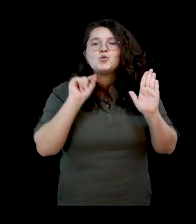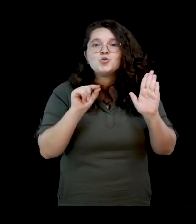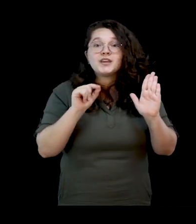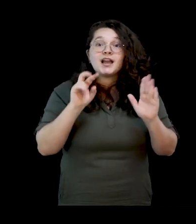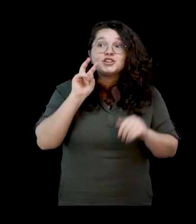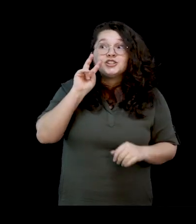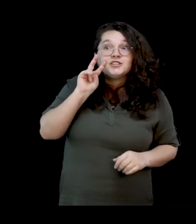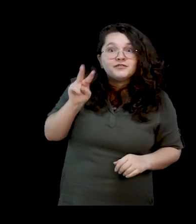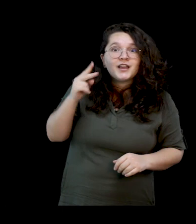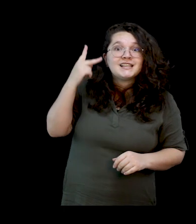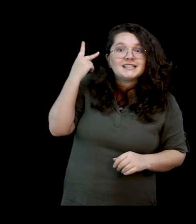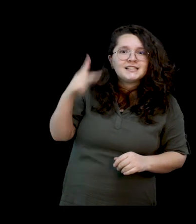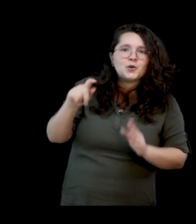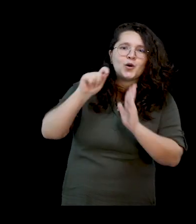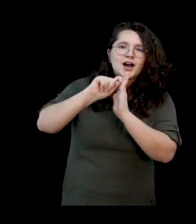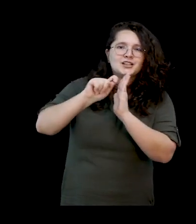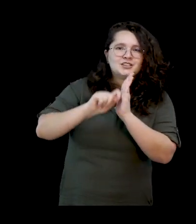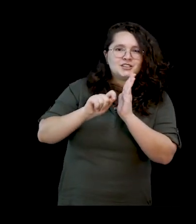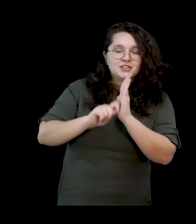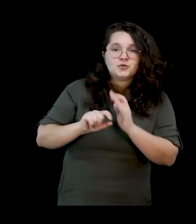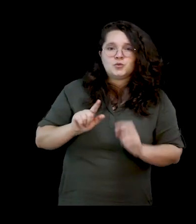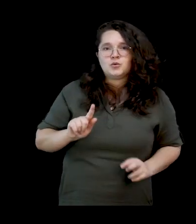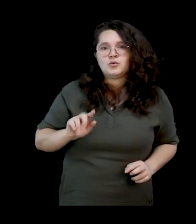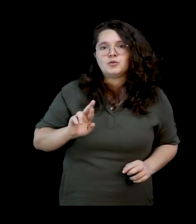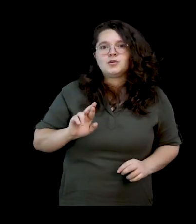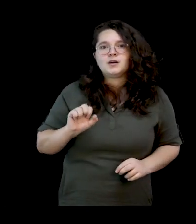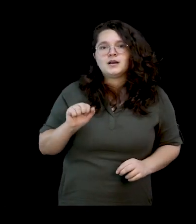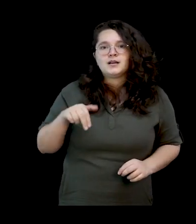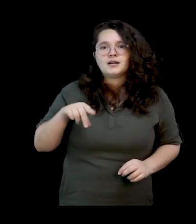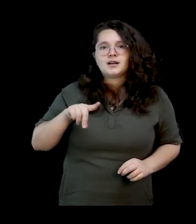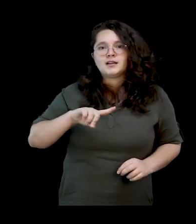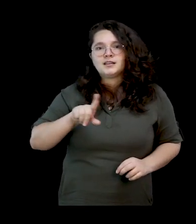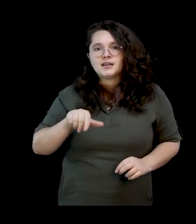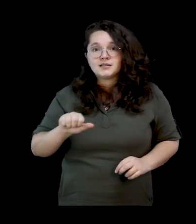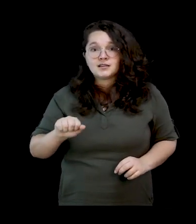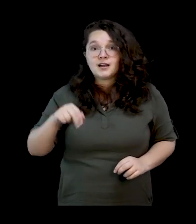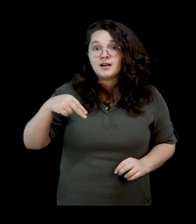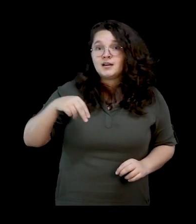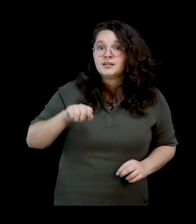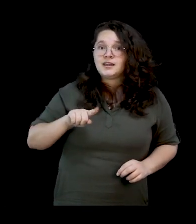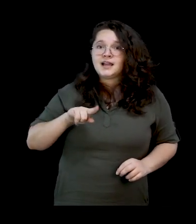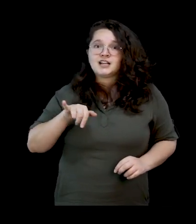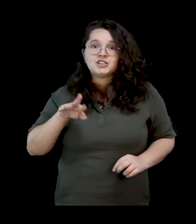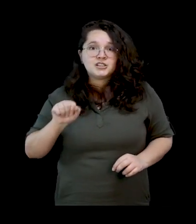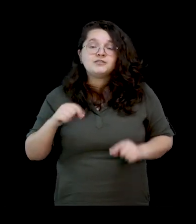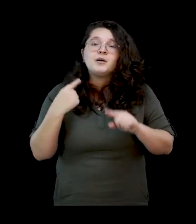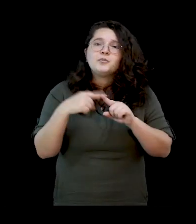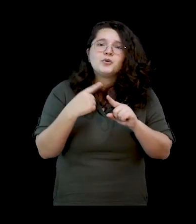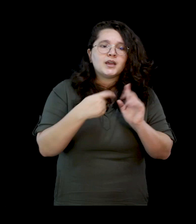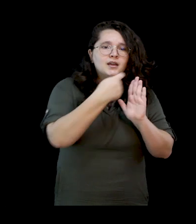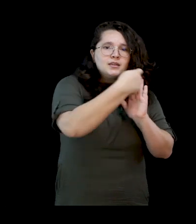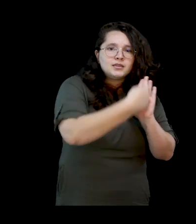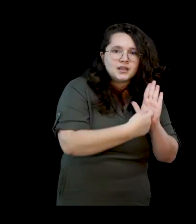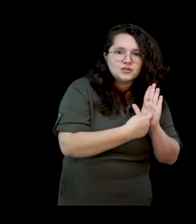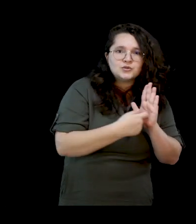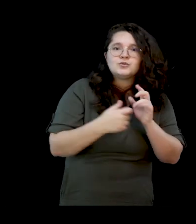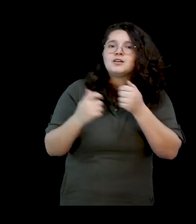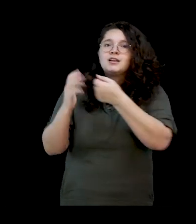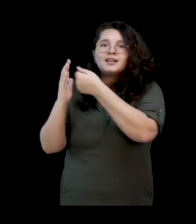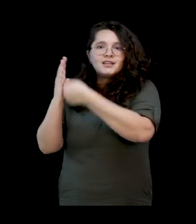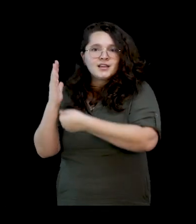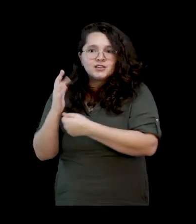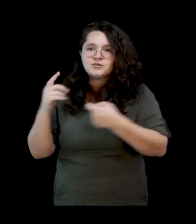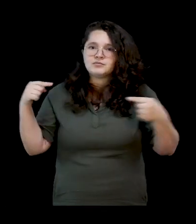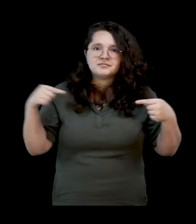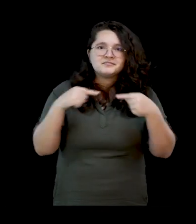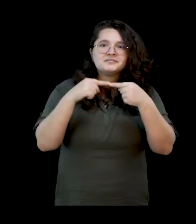claro quando a gente lê o seu ensaio Cultura, Grandeza Negativa, que, de certa maneira, desenvolve fios, como eu disse inicialmente, que o Zimmel não poderia